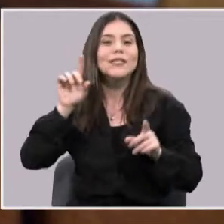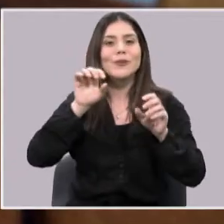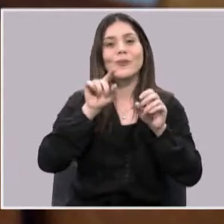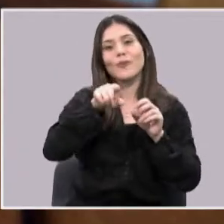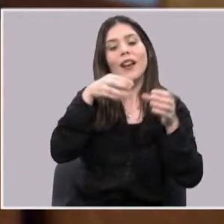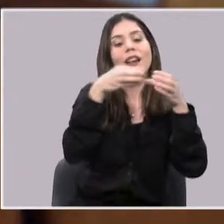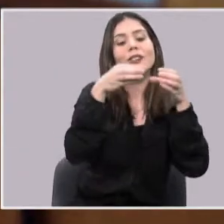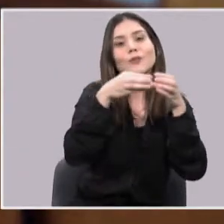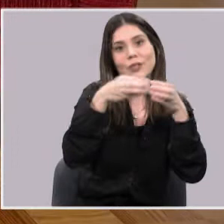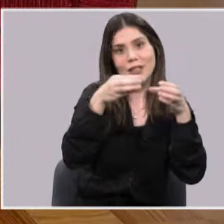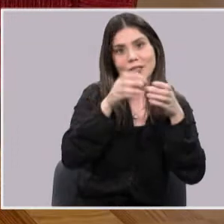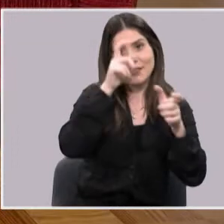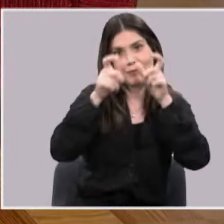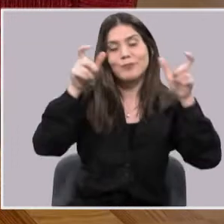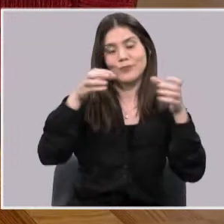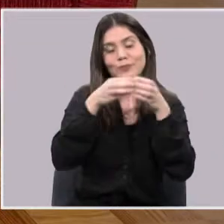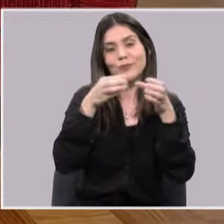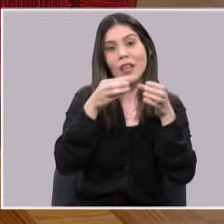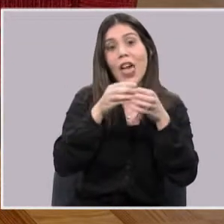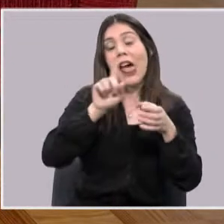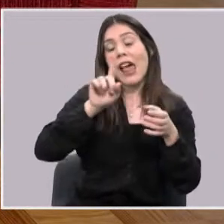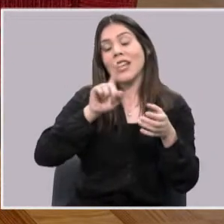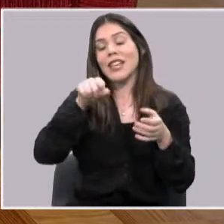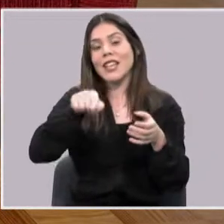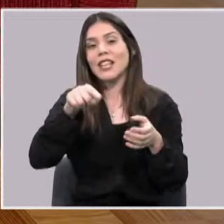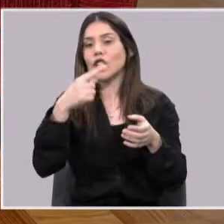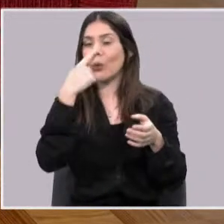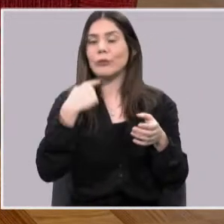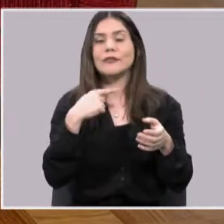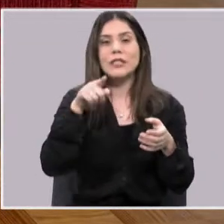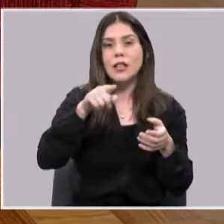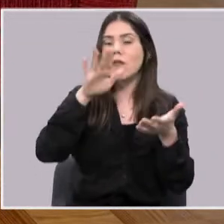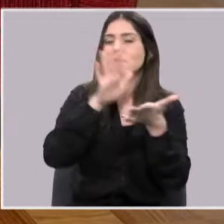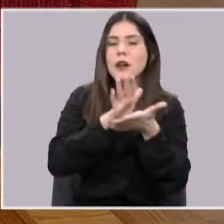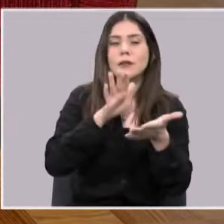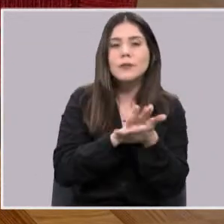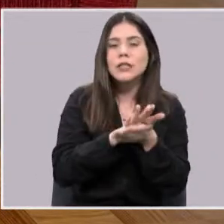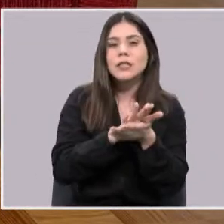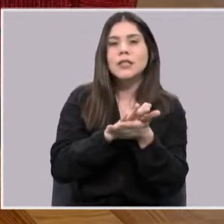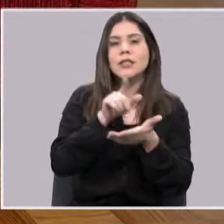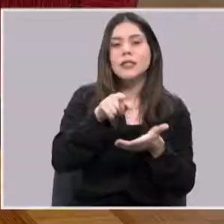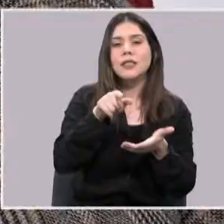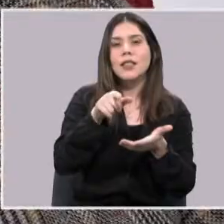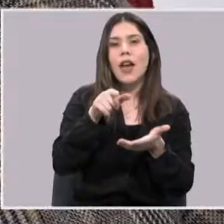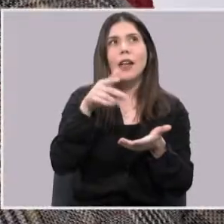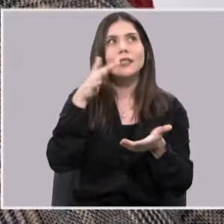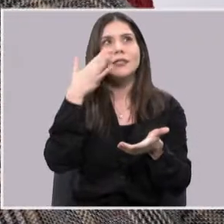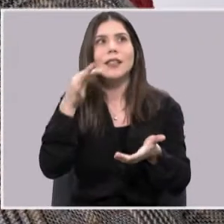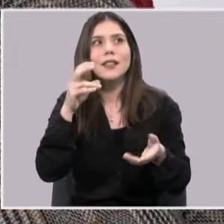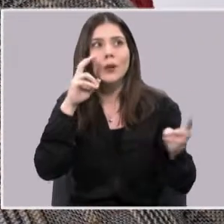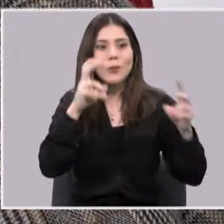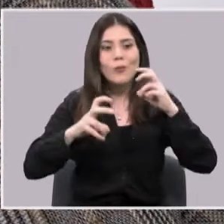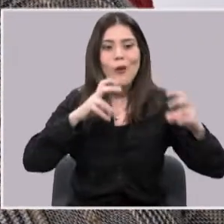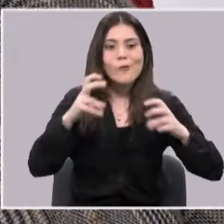à comunidade. Isso acontece não só pelo seu perfil editorial, é um perfil editorial claramente que busca